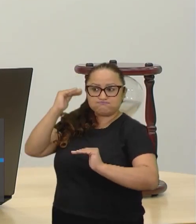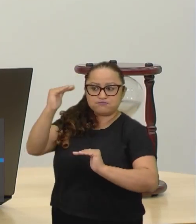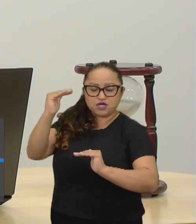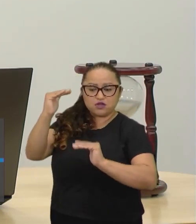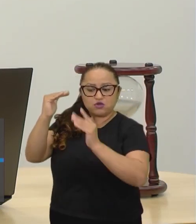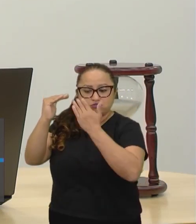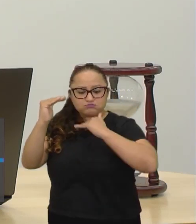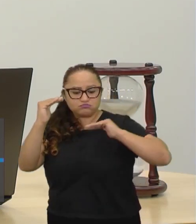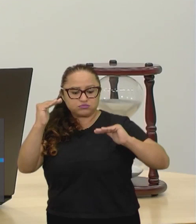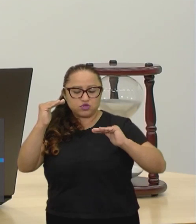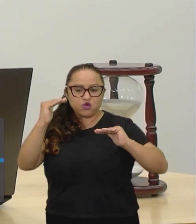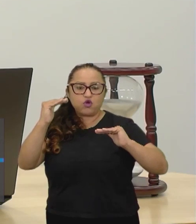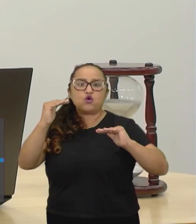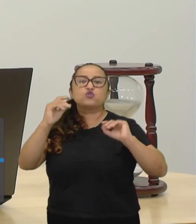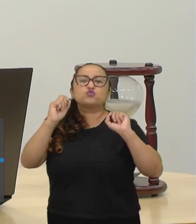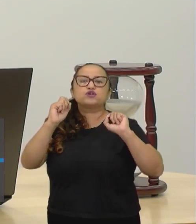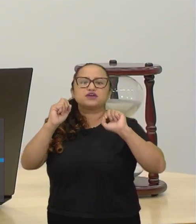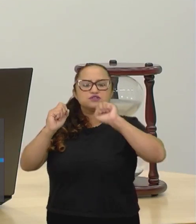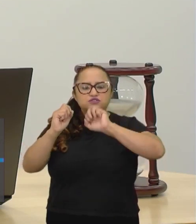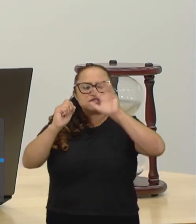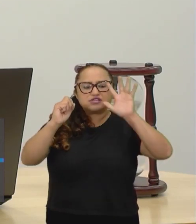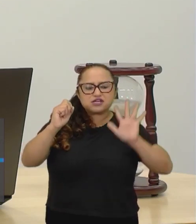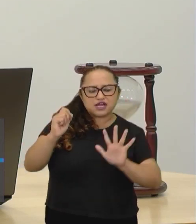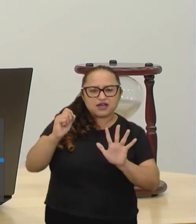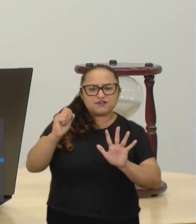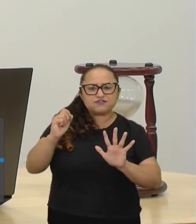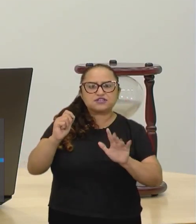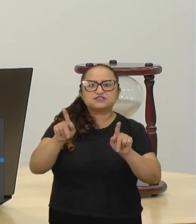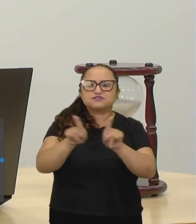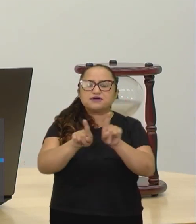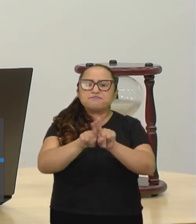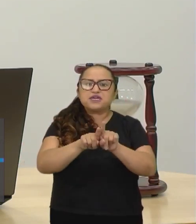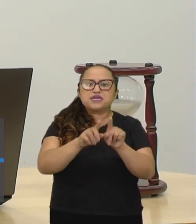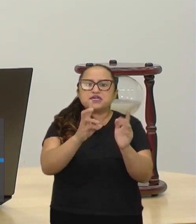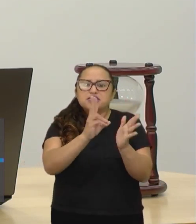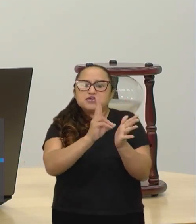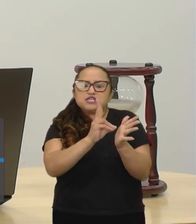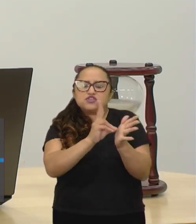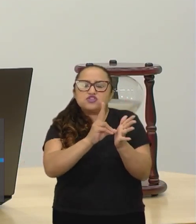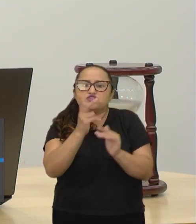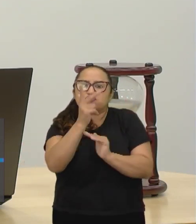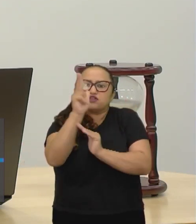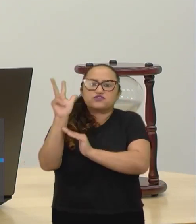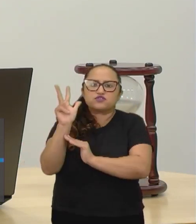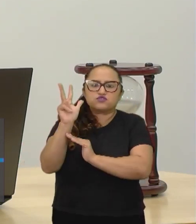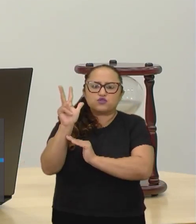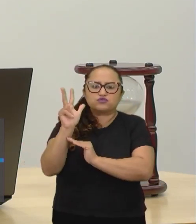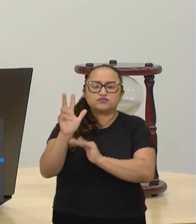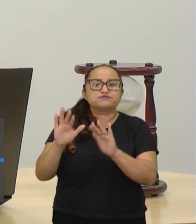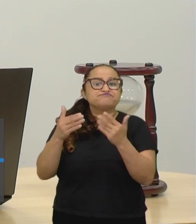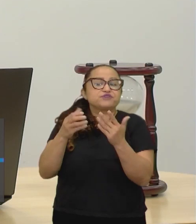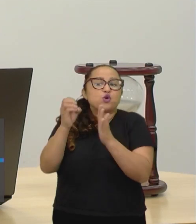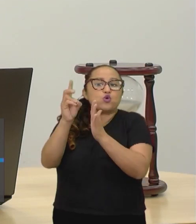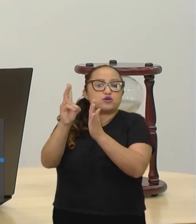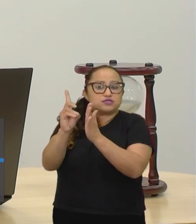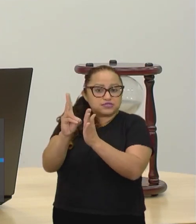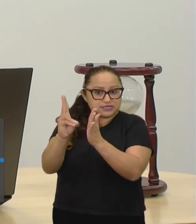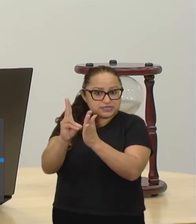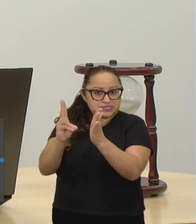aos povos africanos, indígenas, aos demais povos da Terra. Então a gente tem, no século XIX,